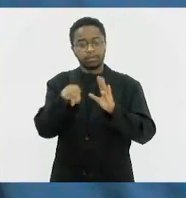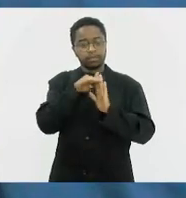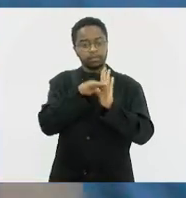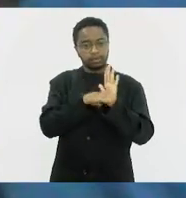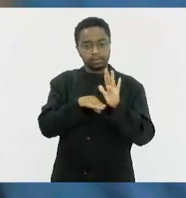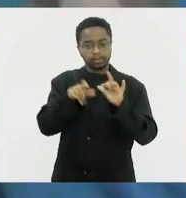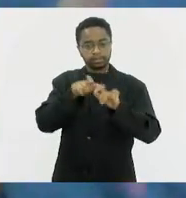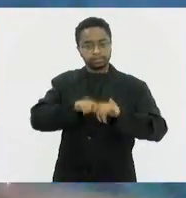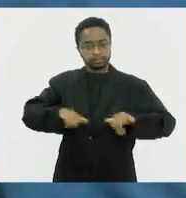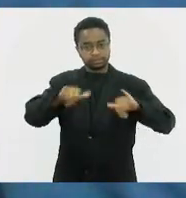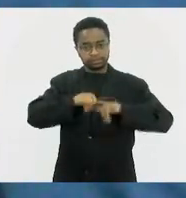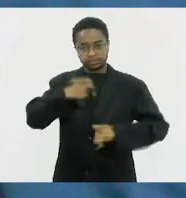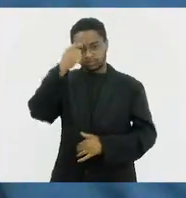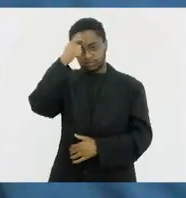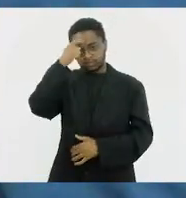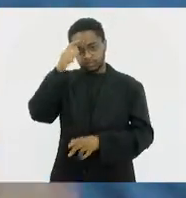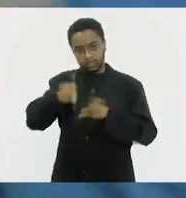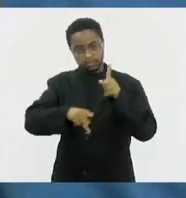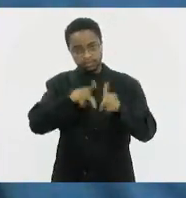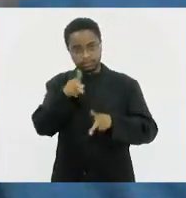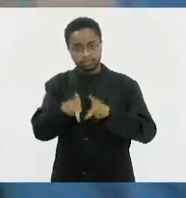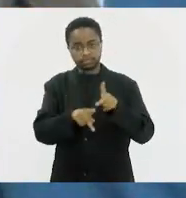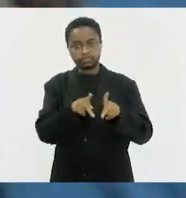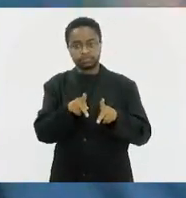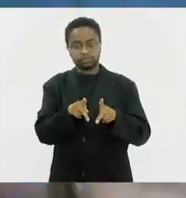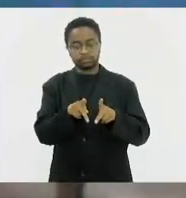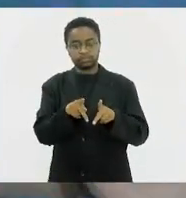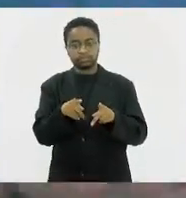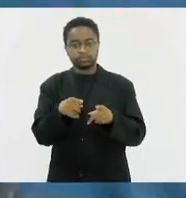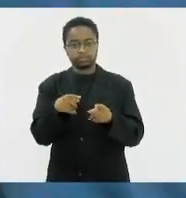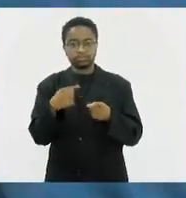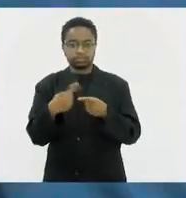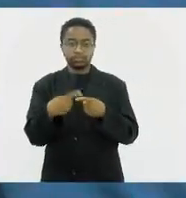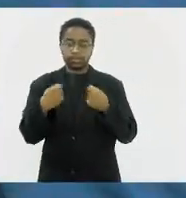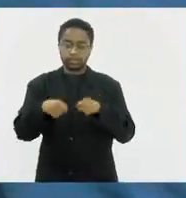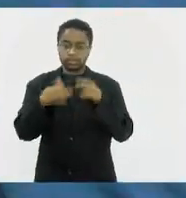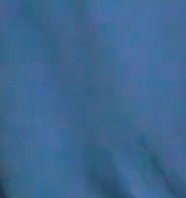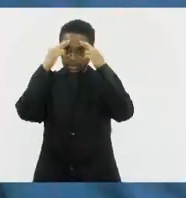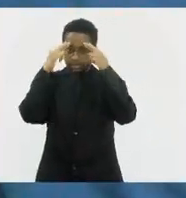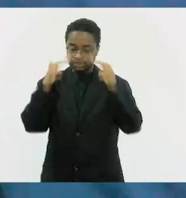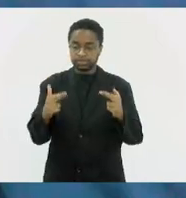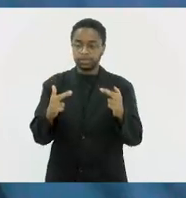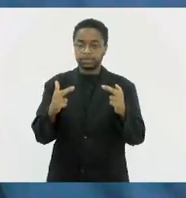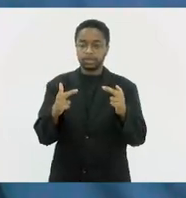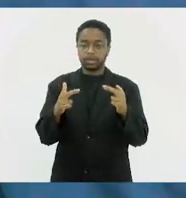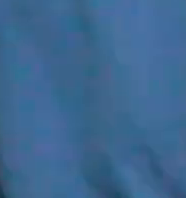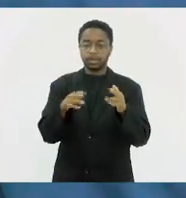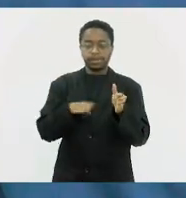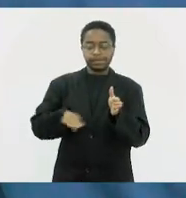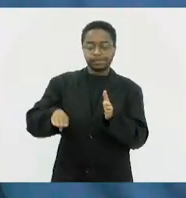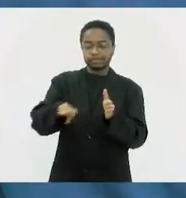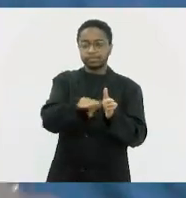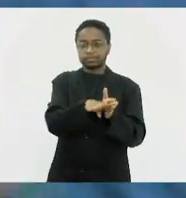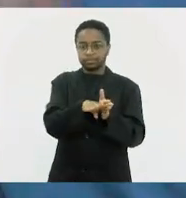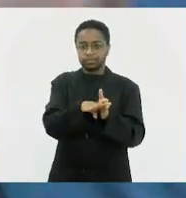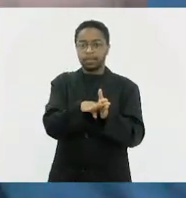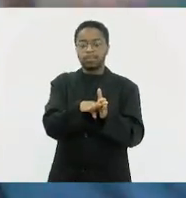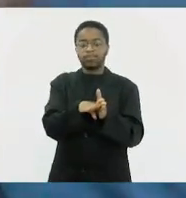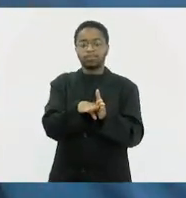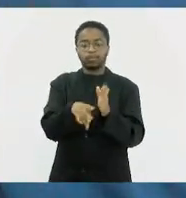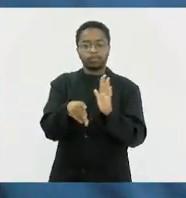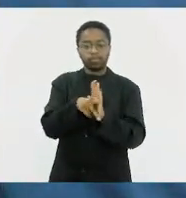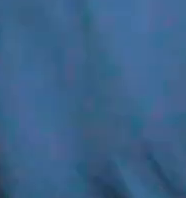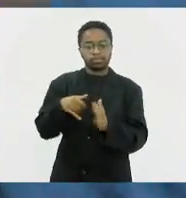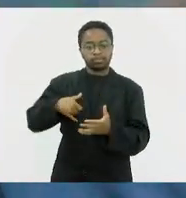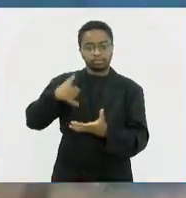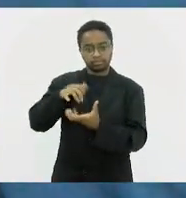conscientização para a população, que deve se respeitar uma vaga de trânsito do idoso, sabe? Isso tudo. Fica